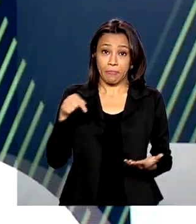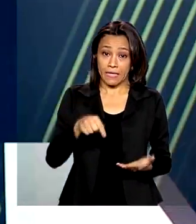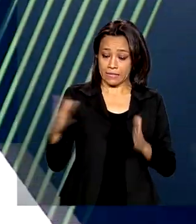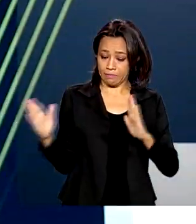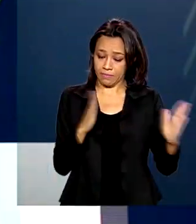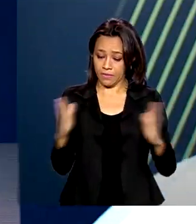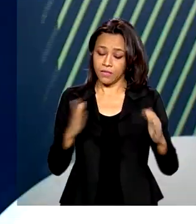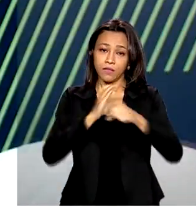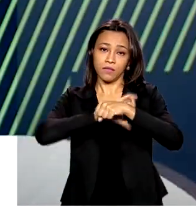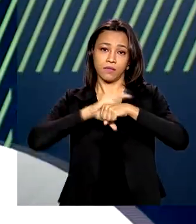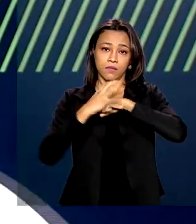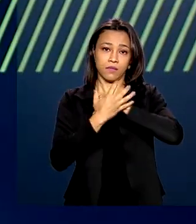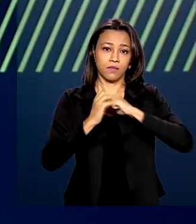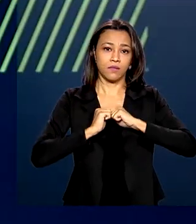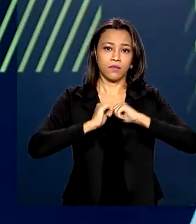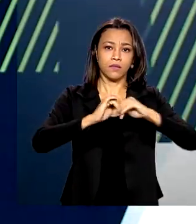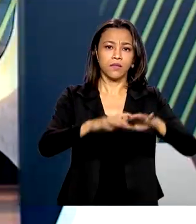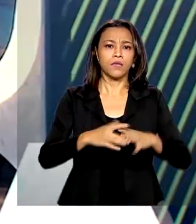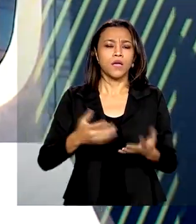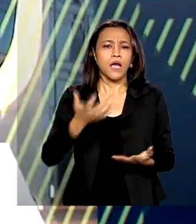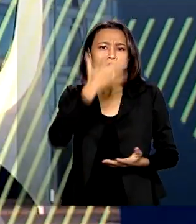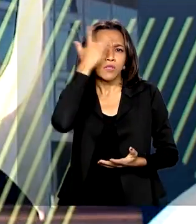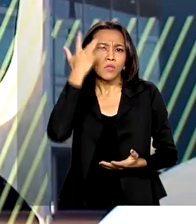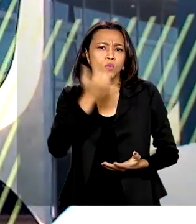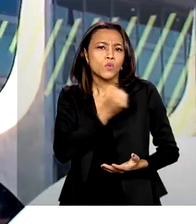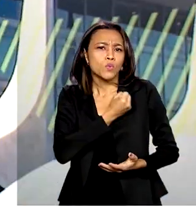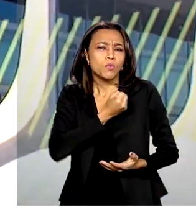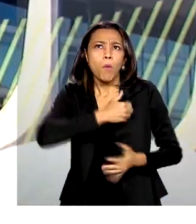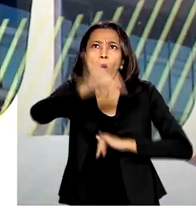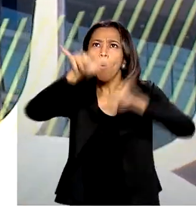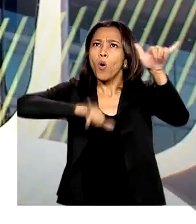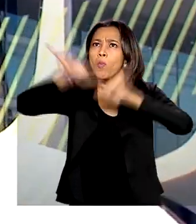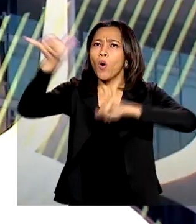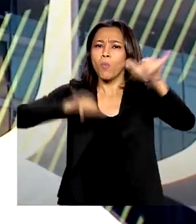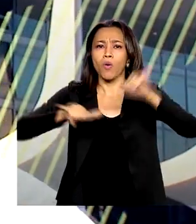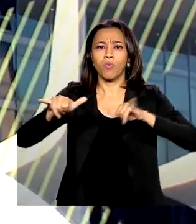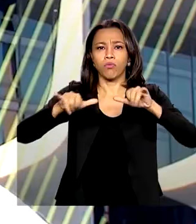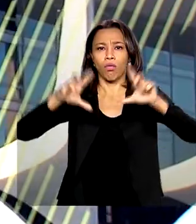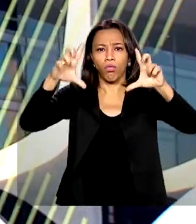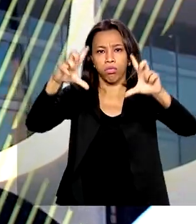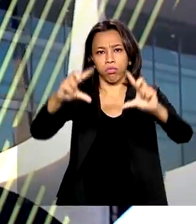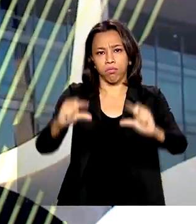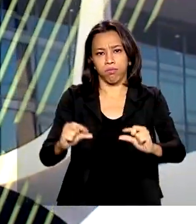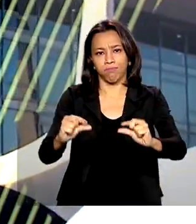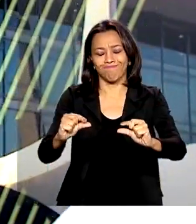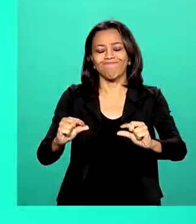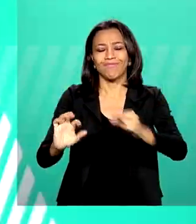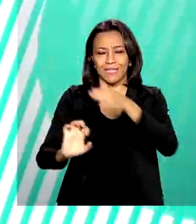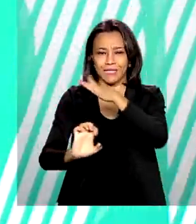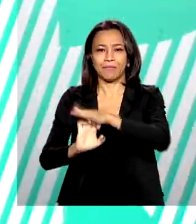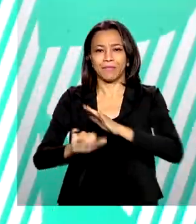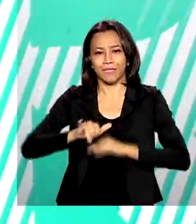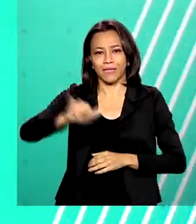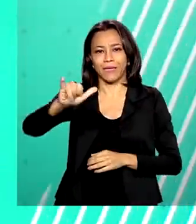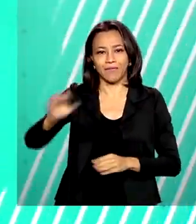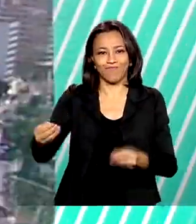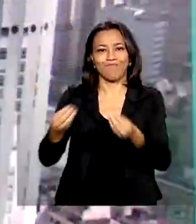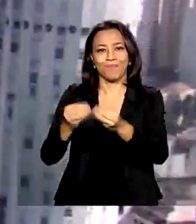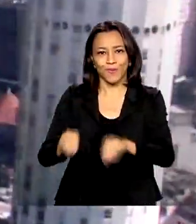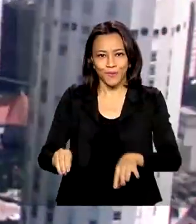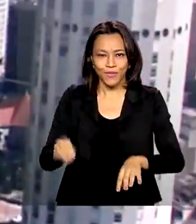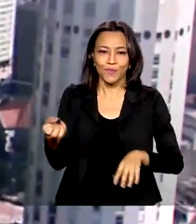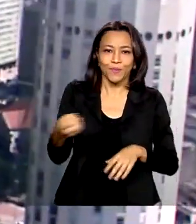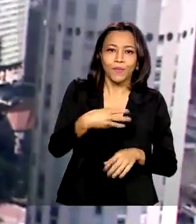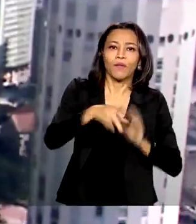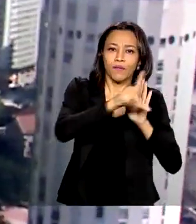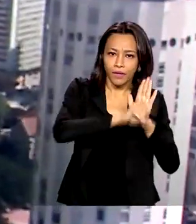tempos de pandemia o número de pessoas o jogo de avião despencou e as empresas aéreas contabilizam prejuízos uma nova